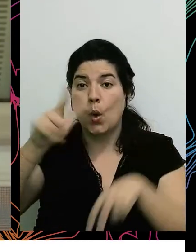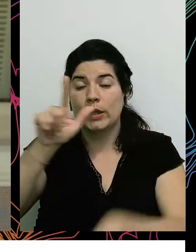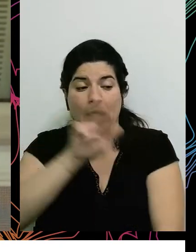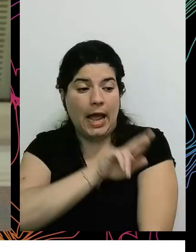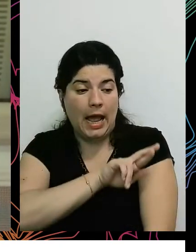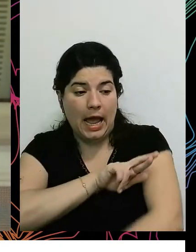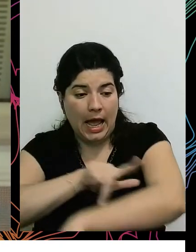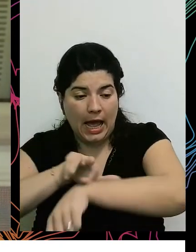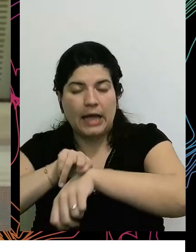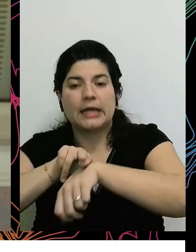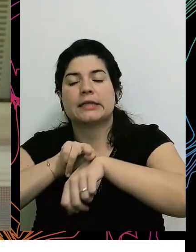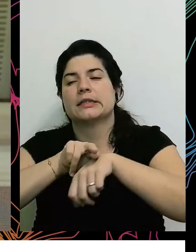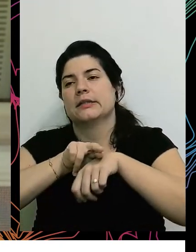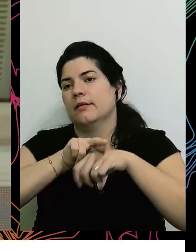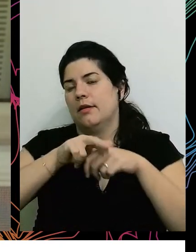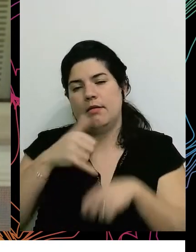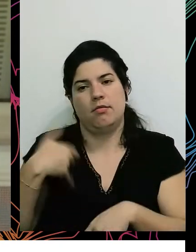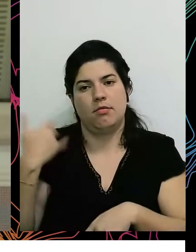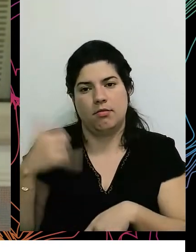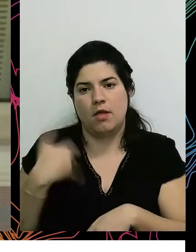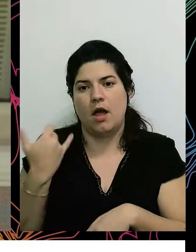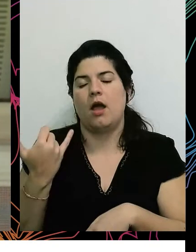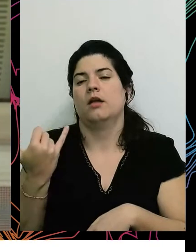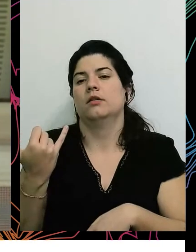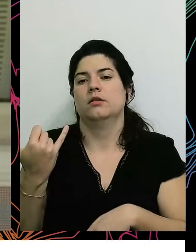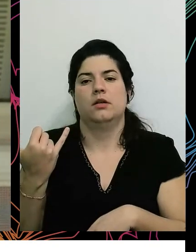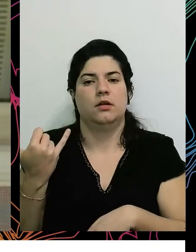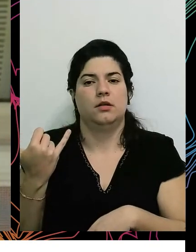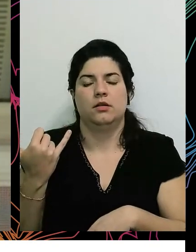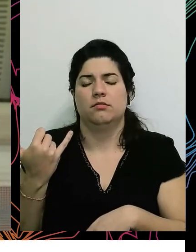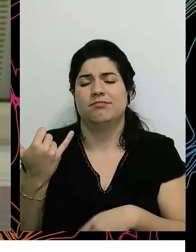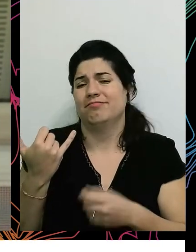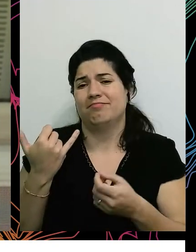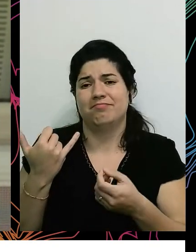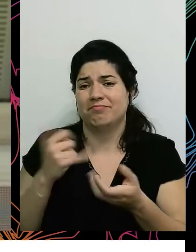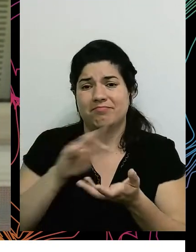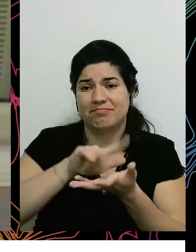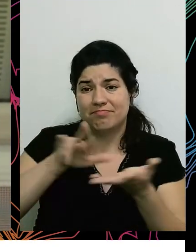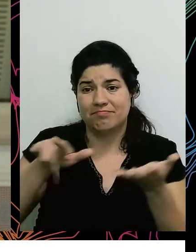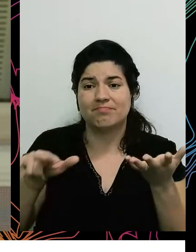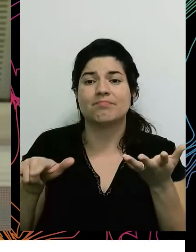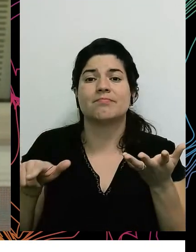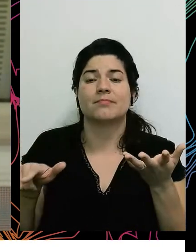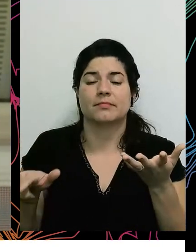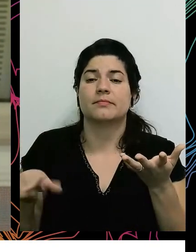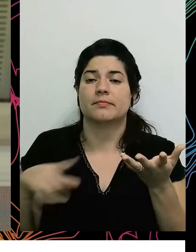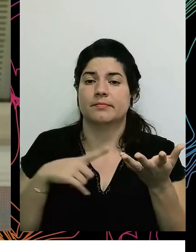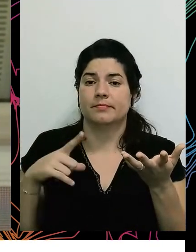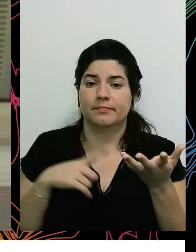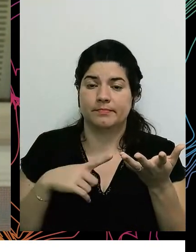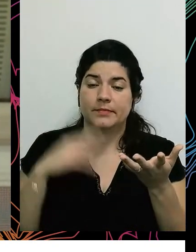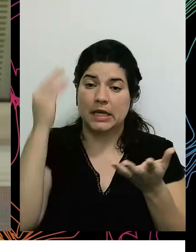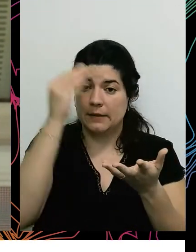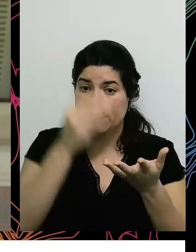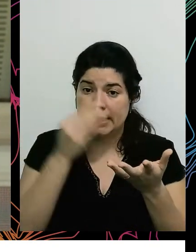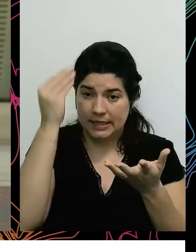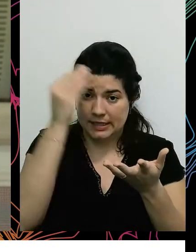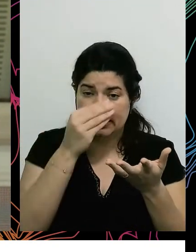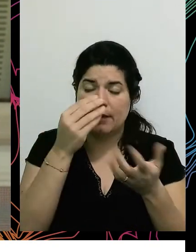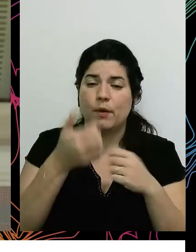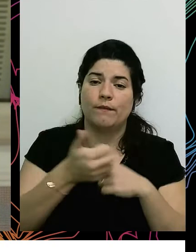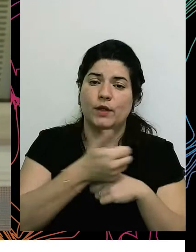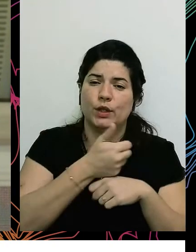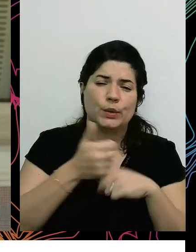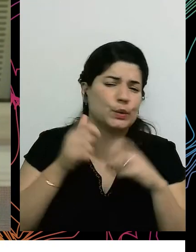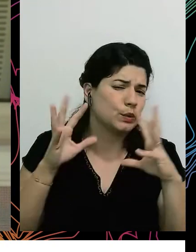de nacionalidad, de orientación sexual, além de diferentes experiencias profesionales, todo eso